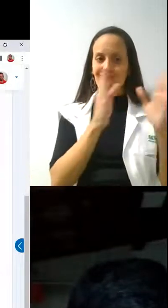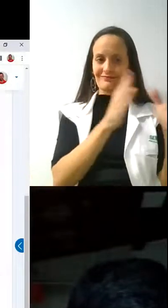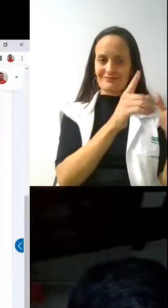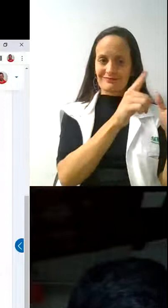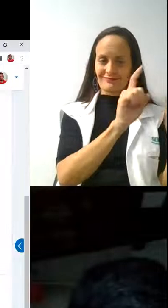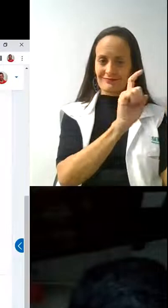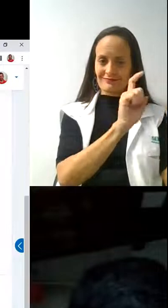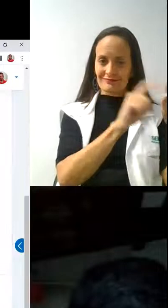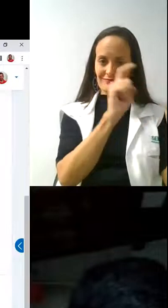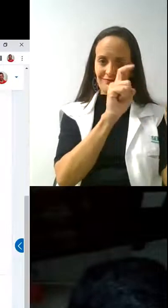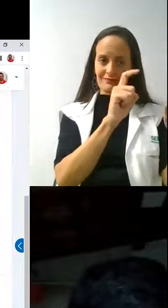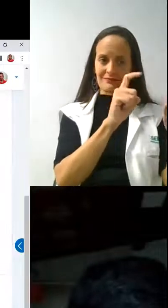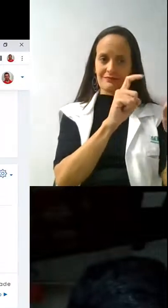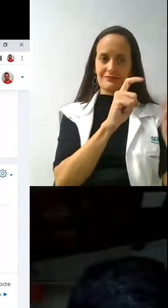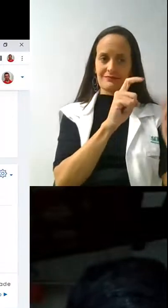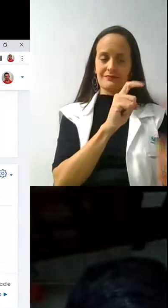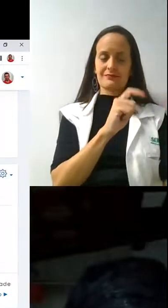no primeiro link.